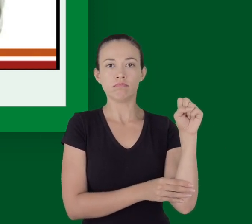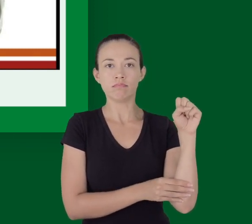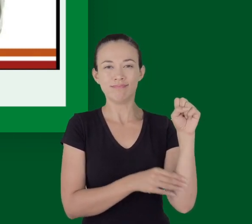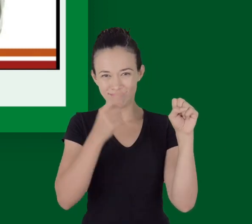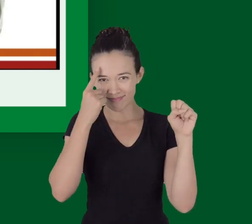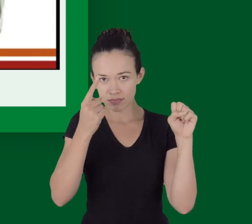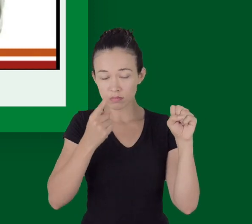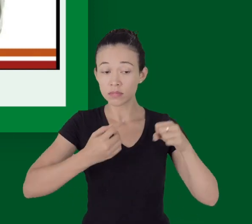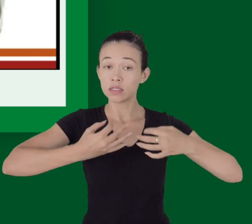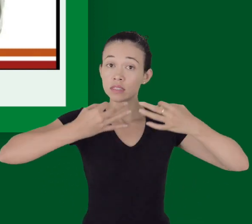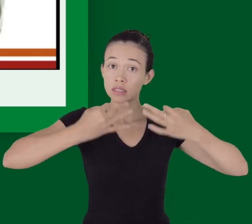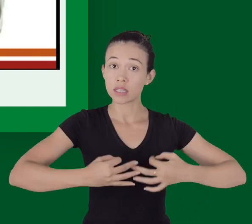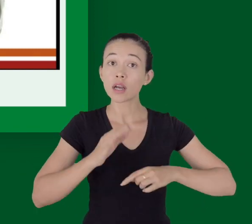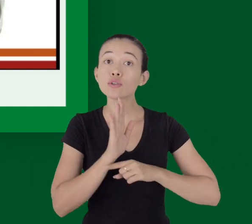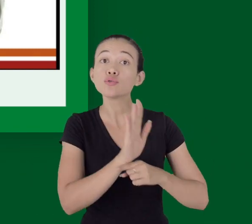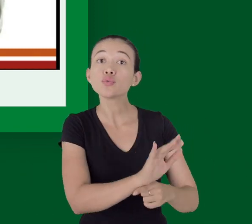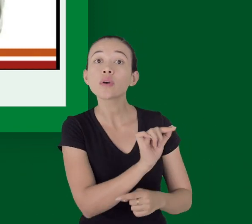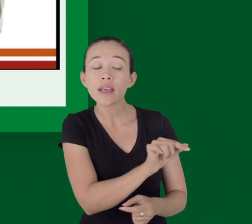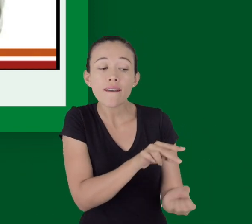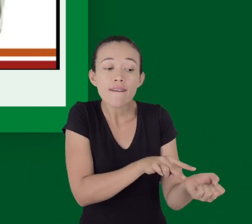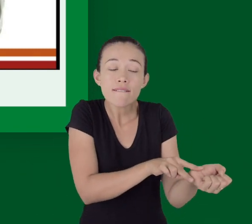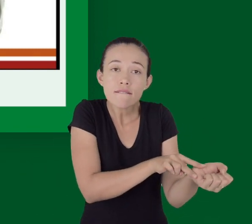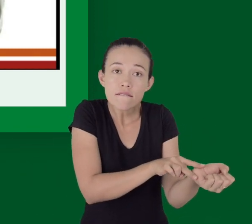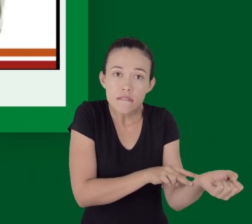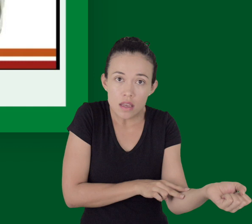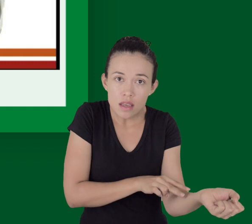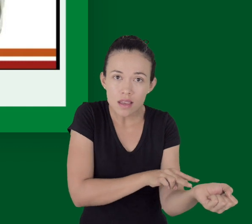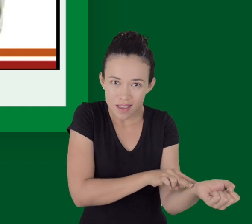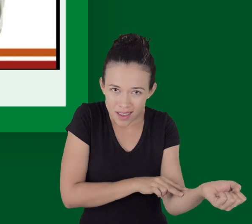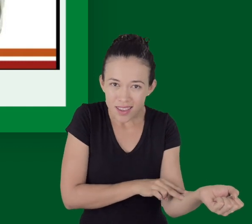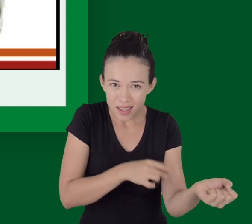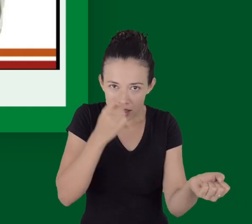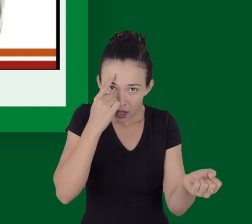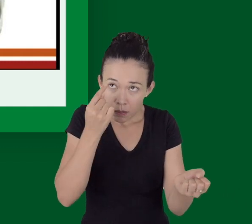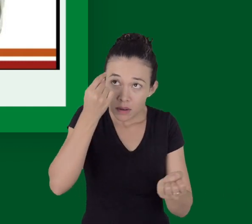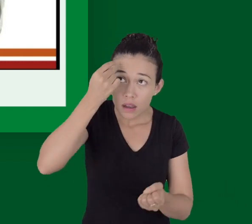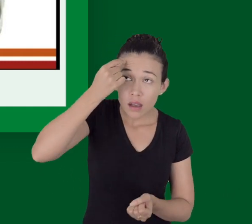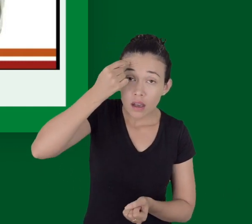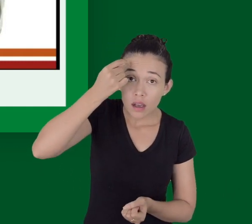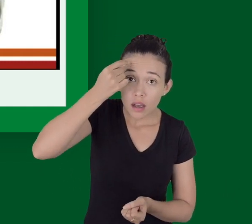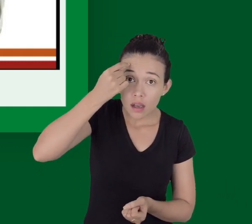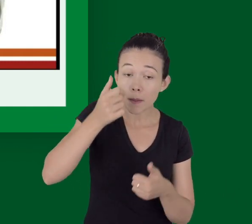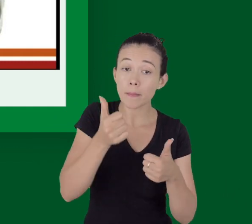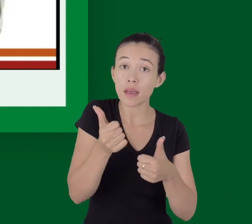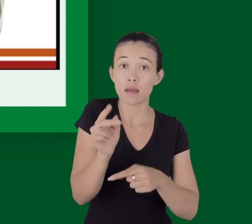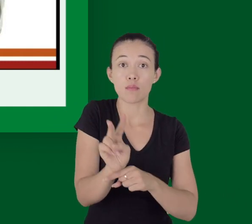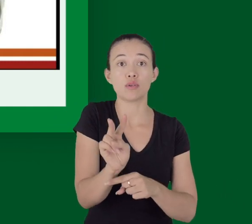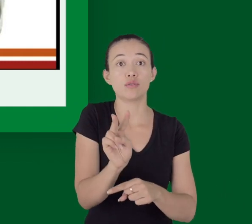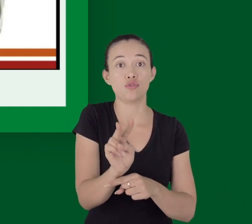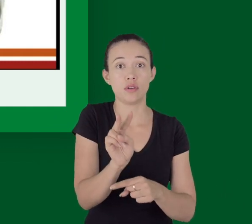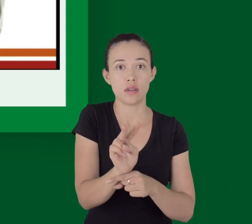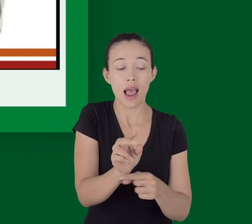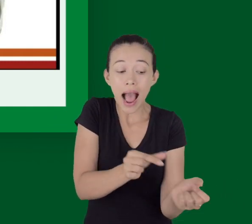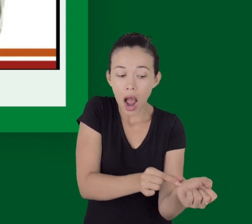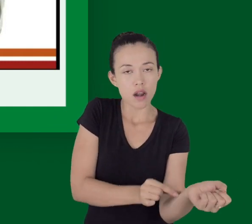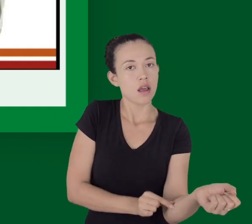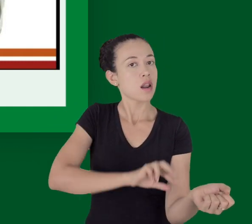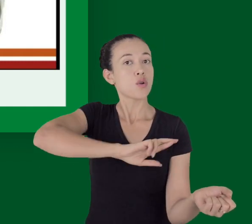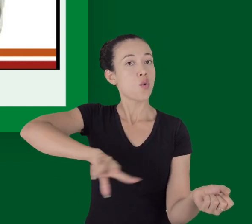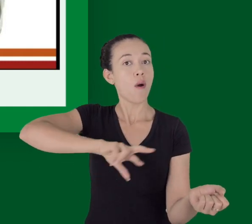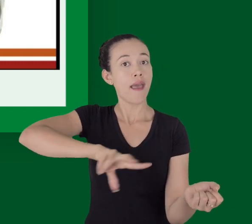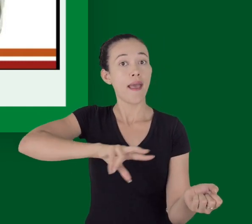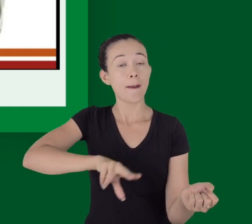ali preservando essa drenagem do líquido cerebral, drenagem venosa. Não